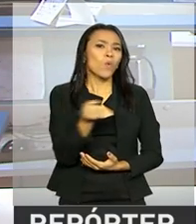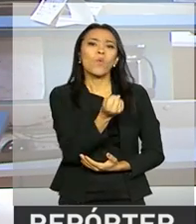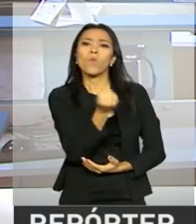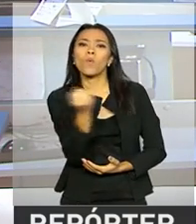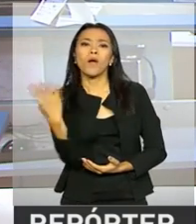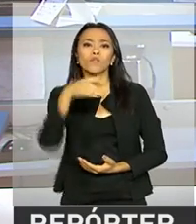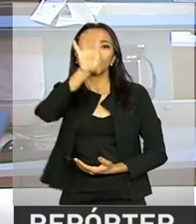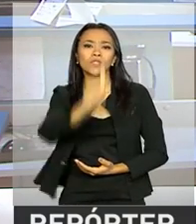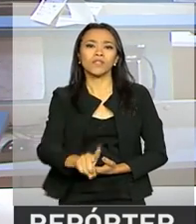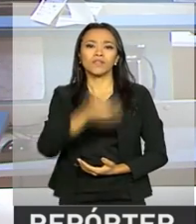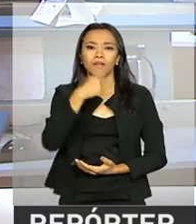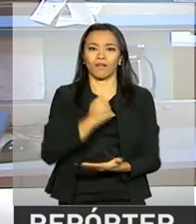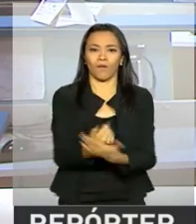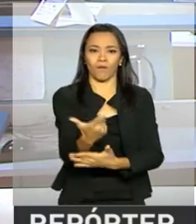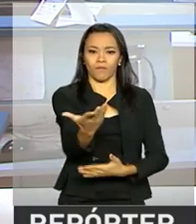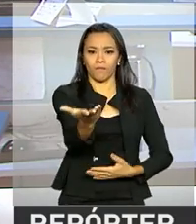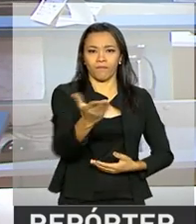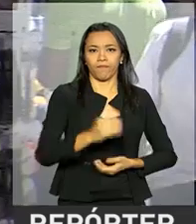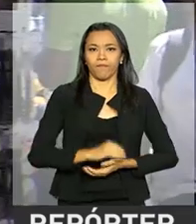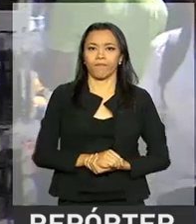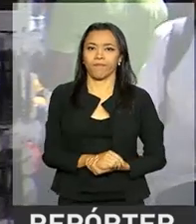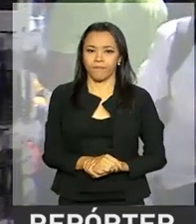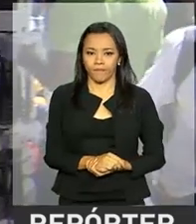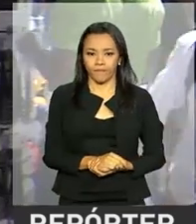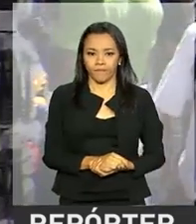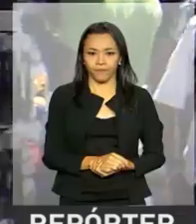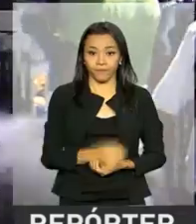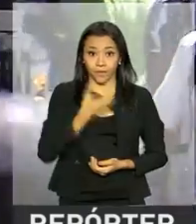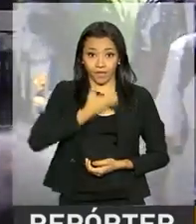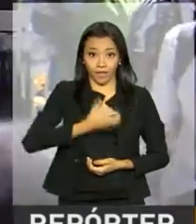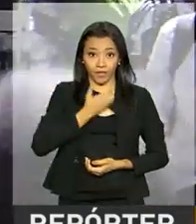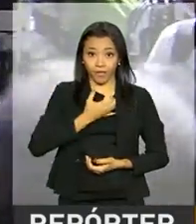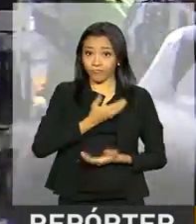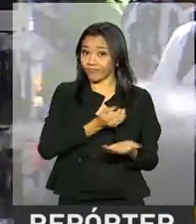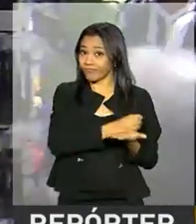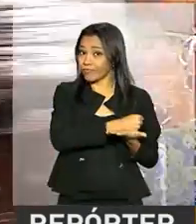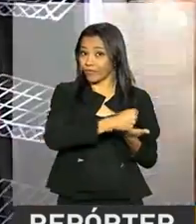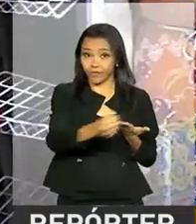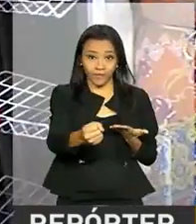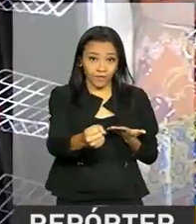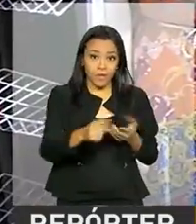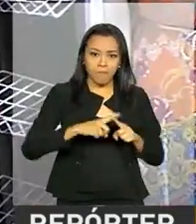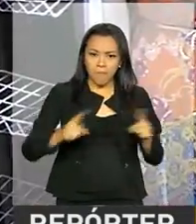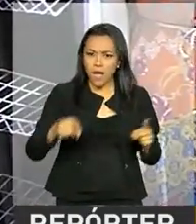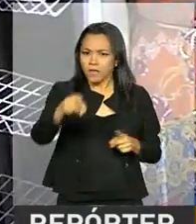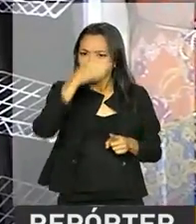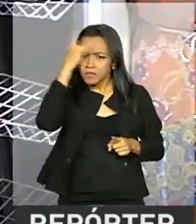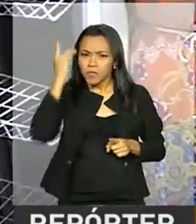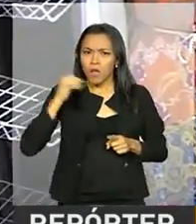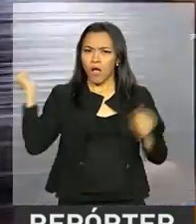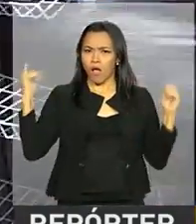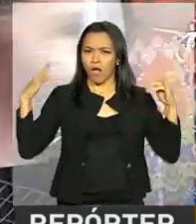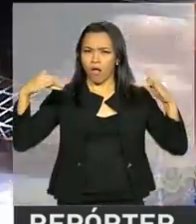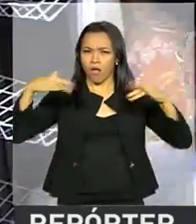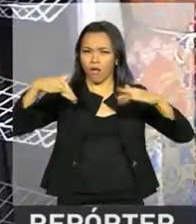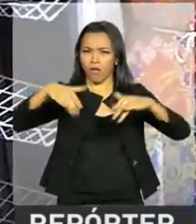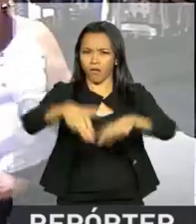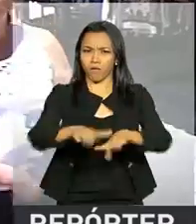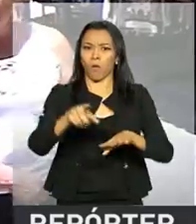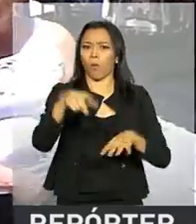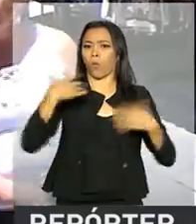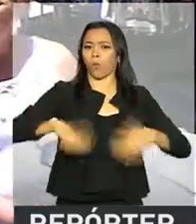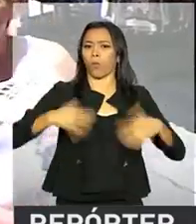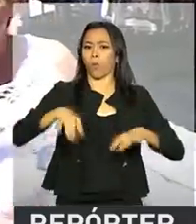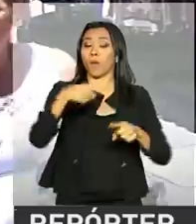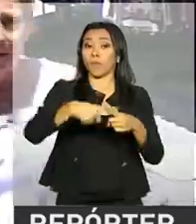direitos do consumidor O Natal já passou mas o movimento no comércio continua intenso